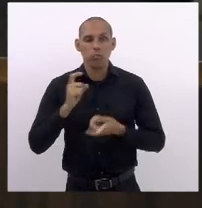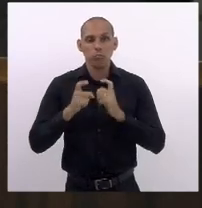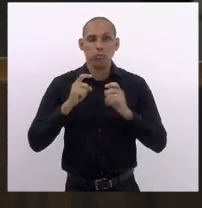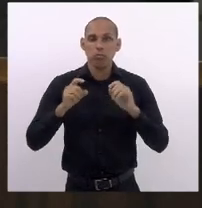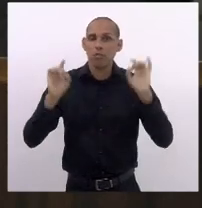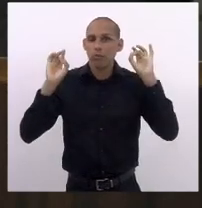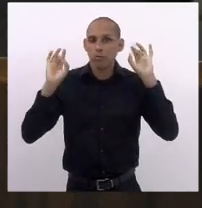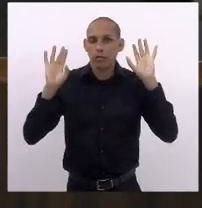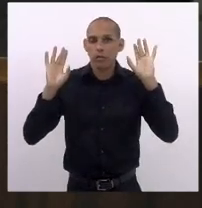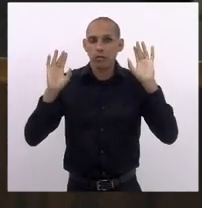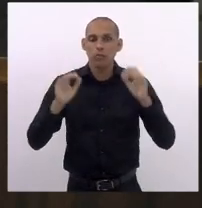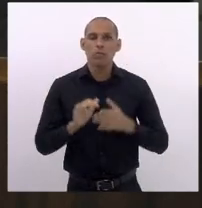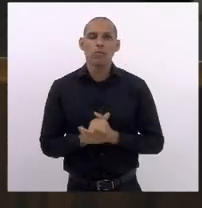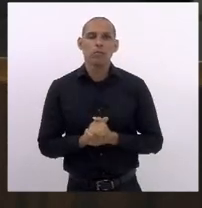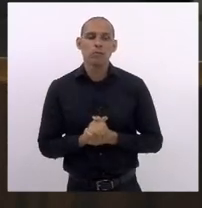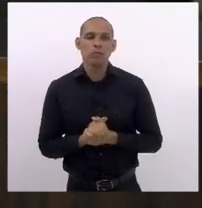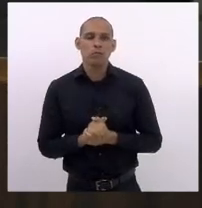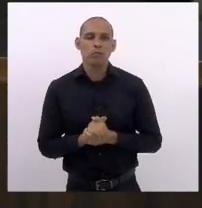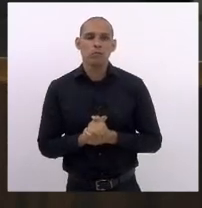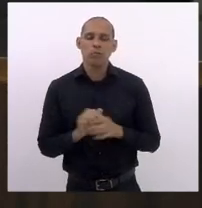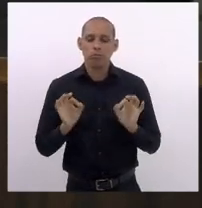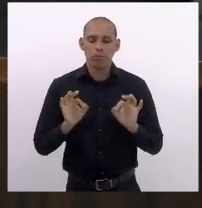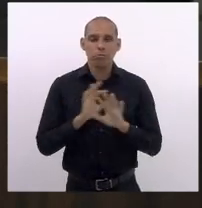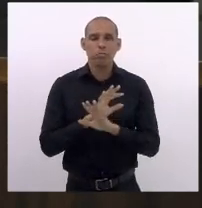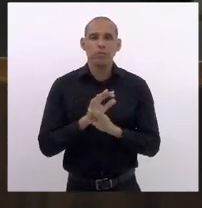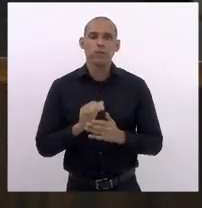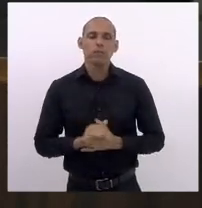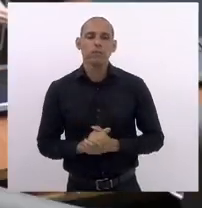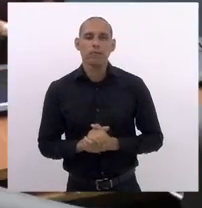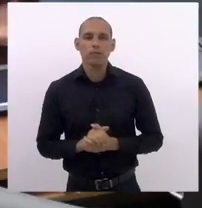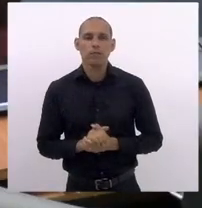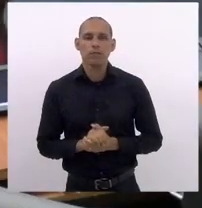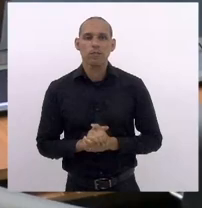dia, mesmo está encerrada.